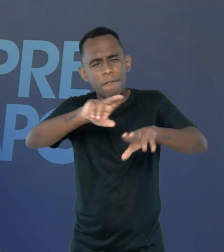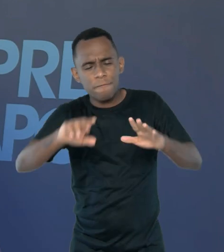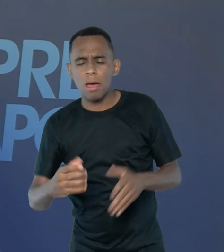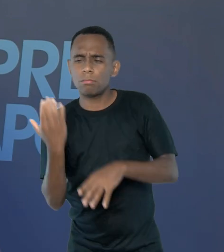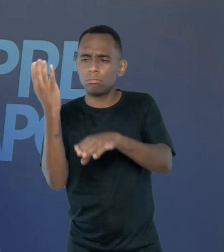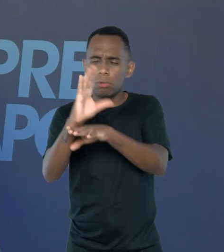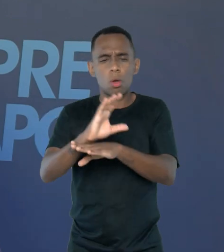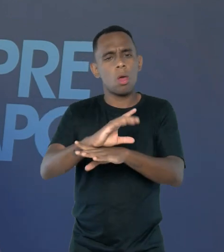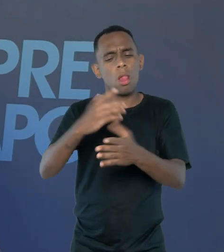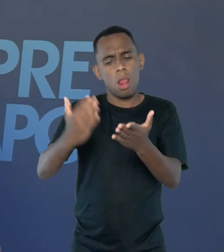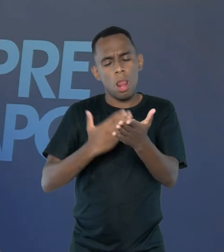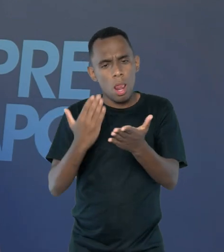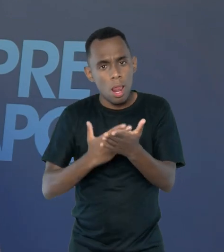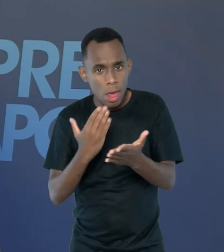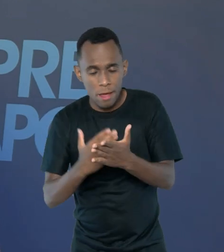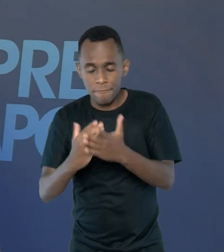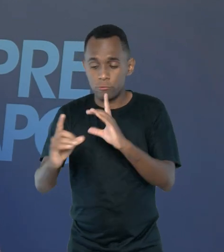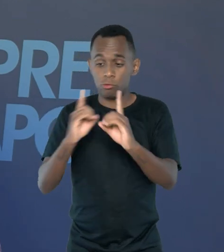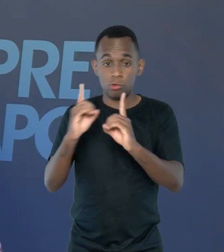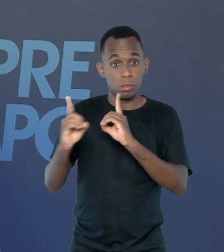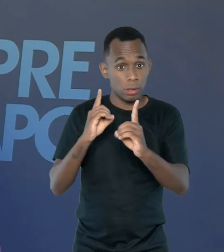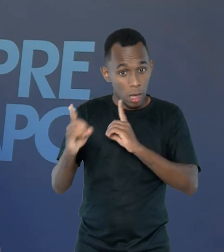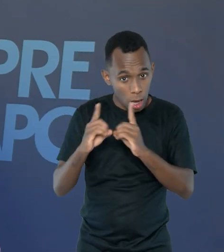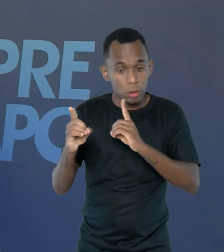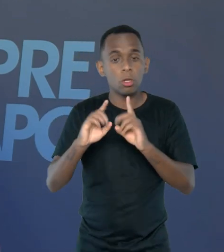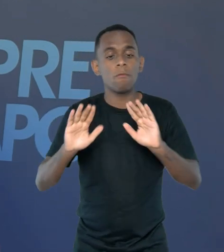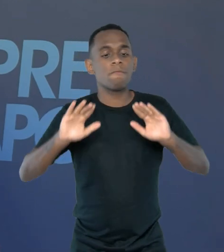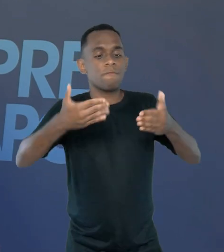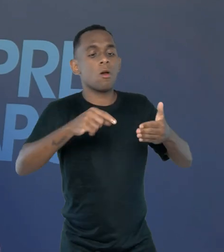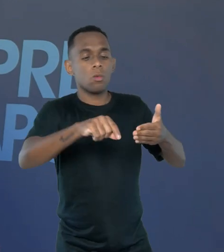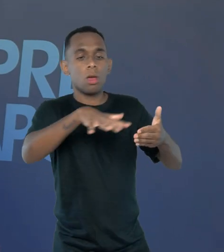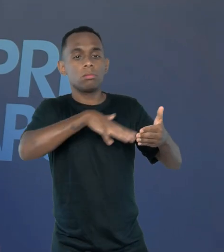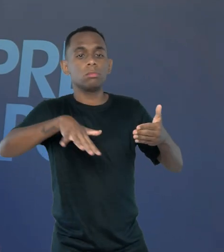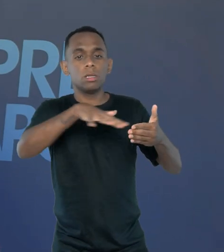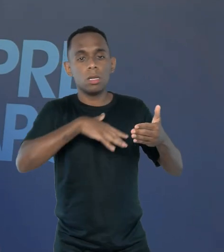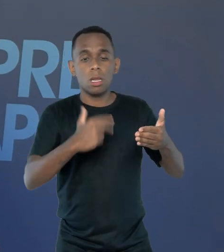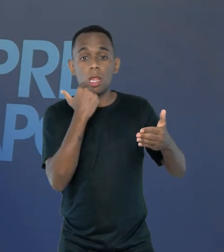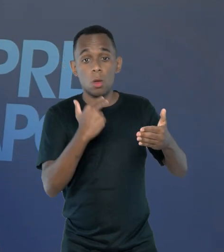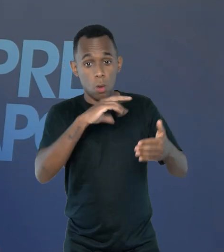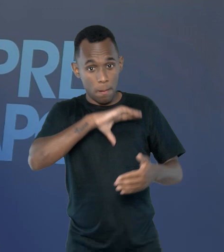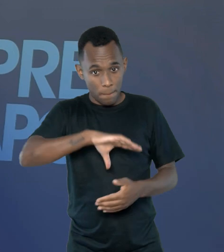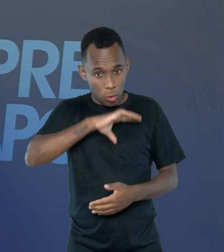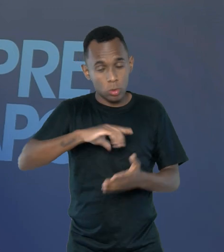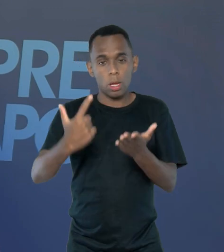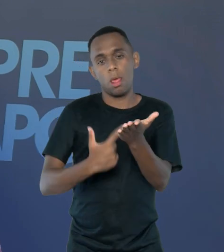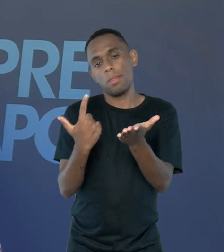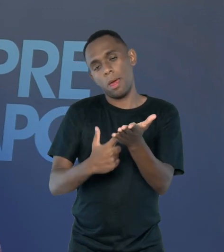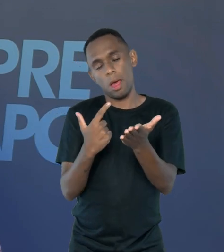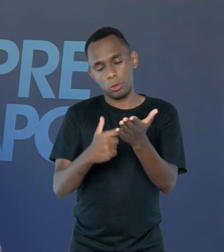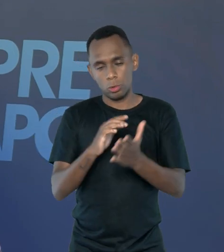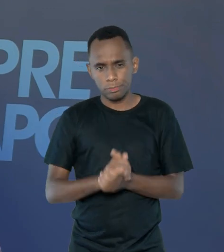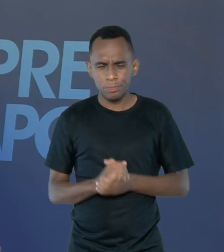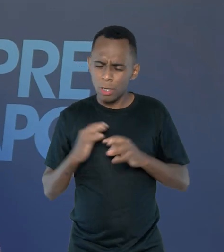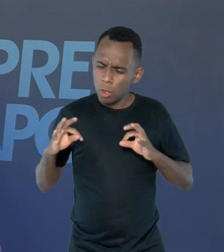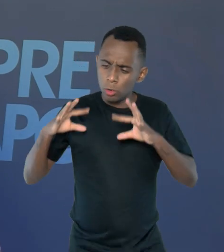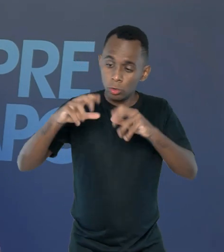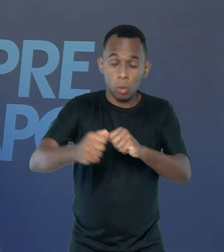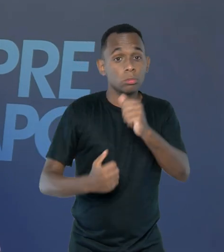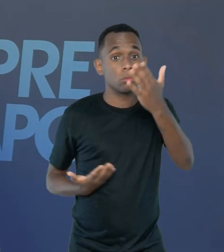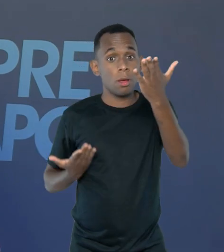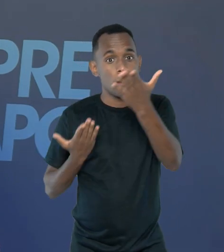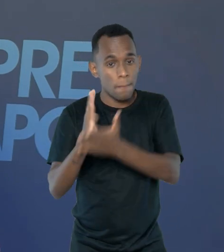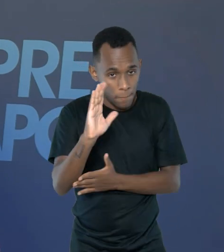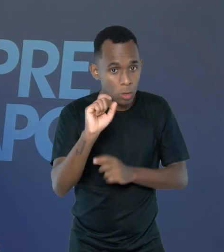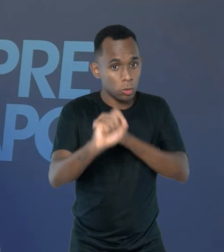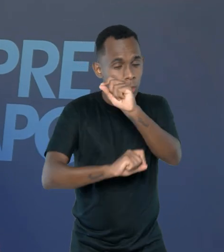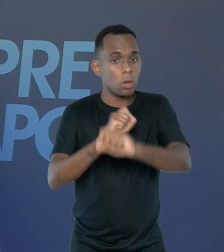livros didáticos e paradidáticos voltados para a língua portuguesa e literatura, todos aprovados